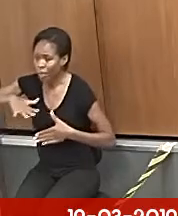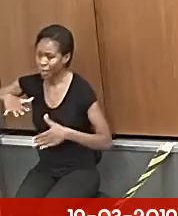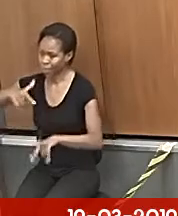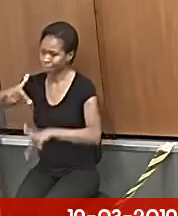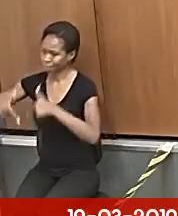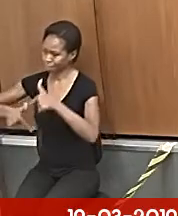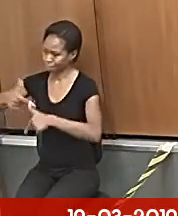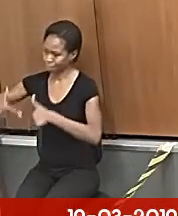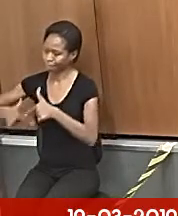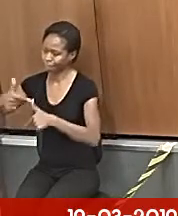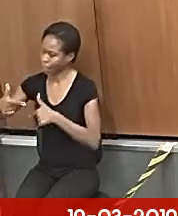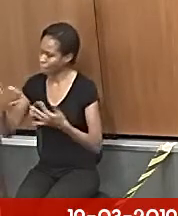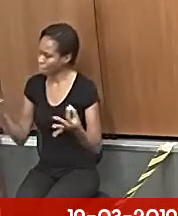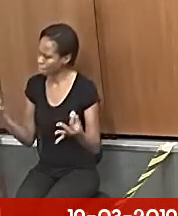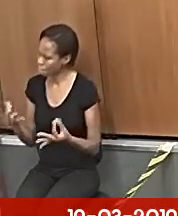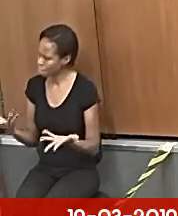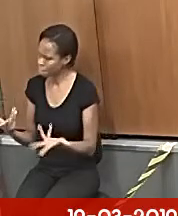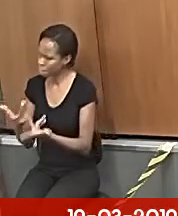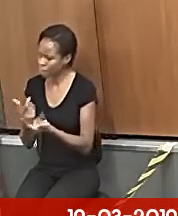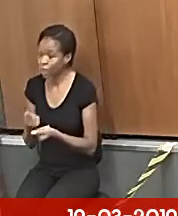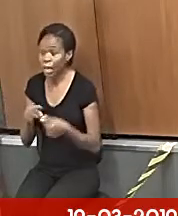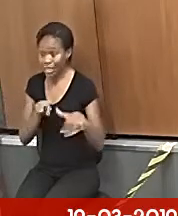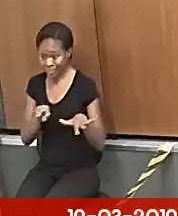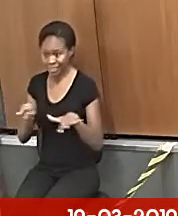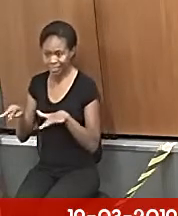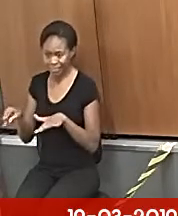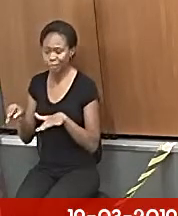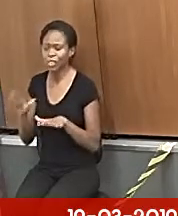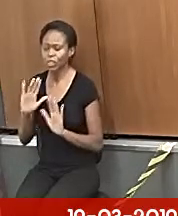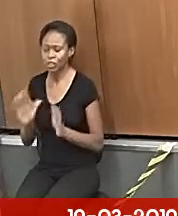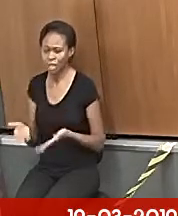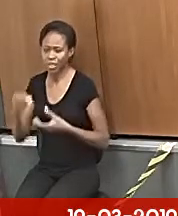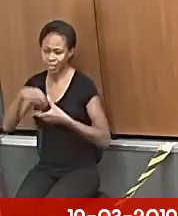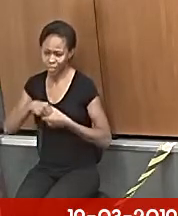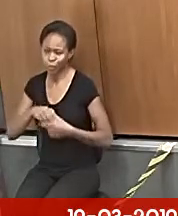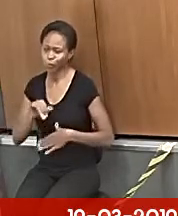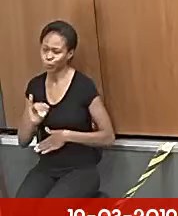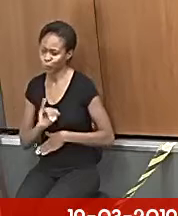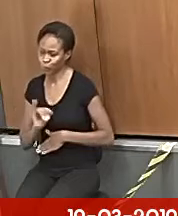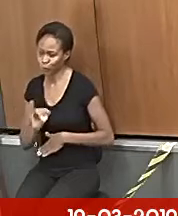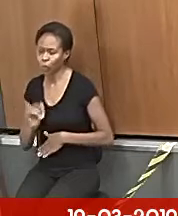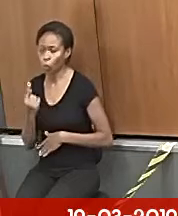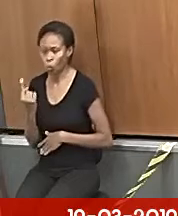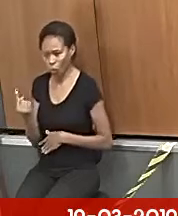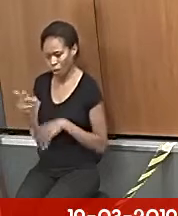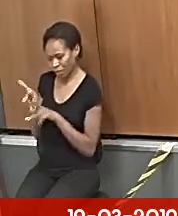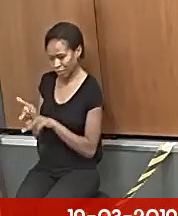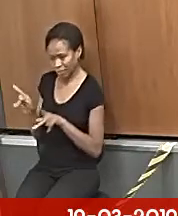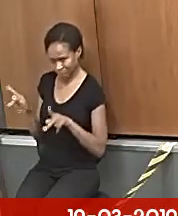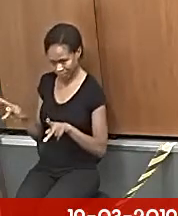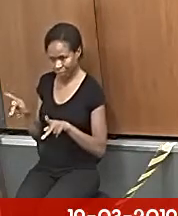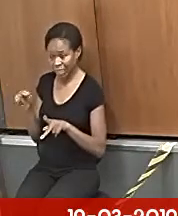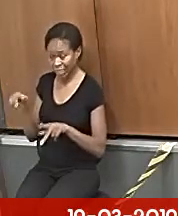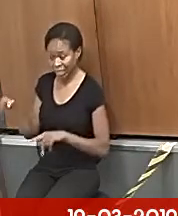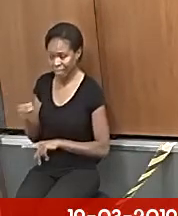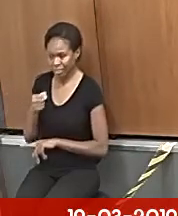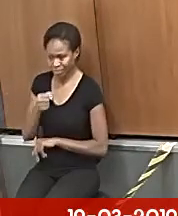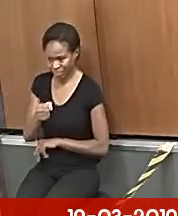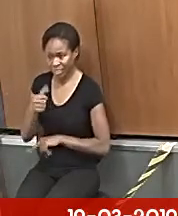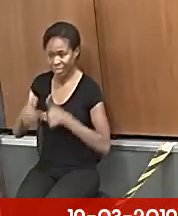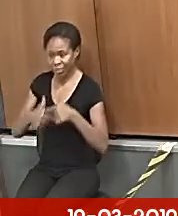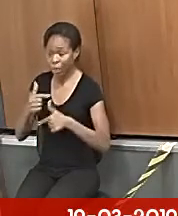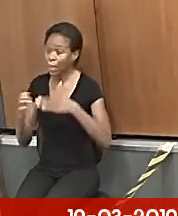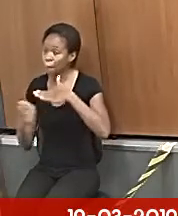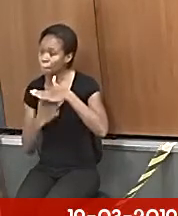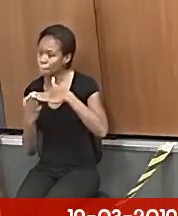essa semana inclusive no instituto nós tivemos já uma das nossas educandos que foi empregada por uma das maiores empresas